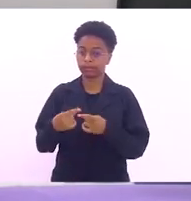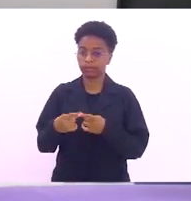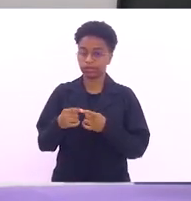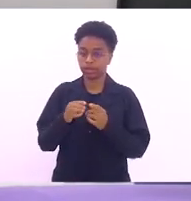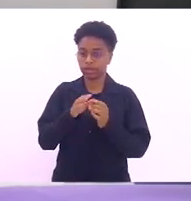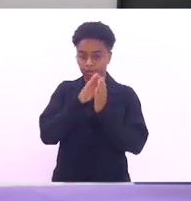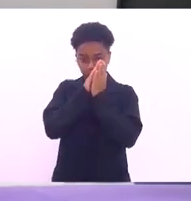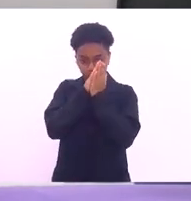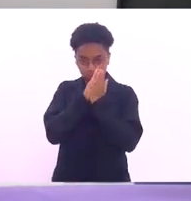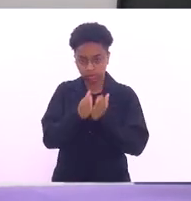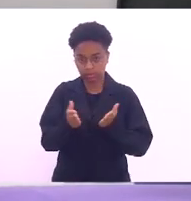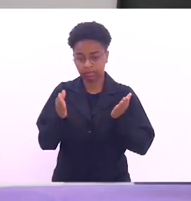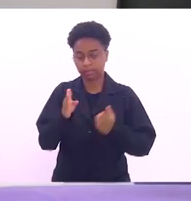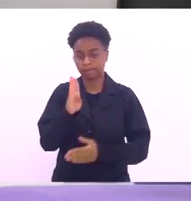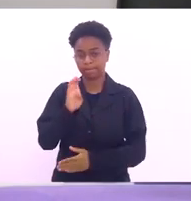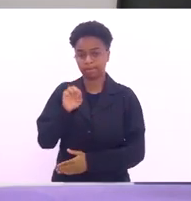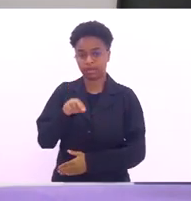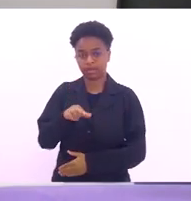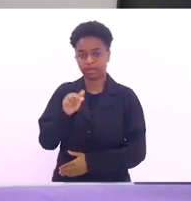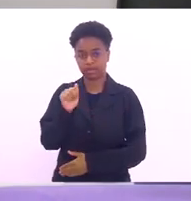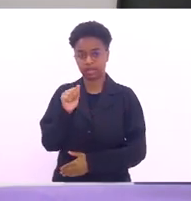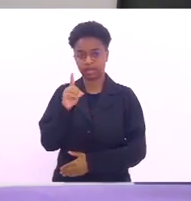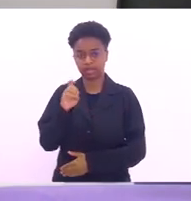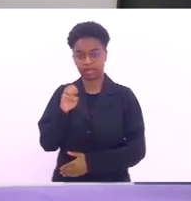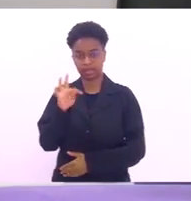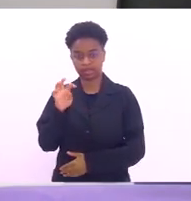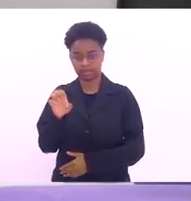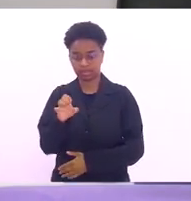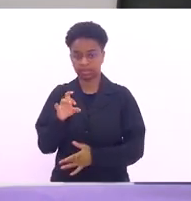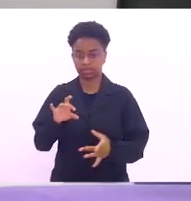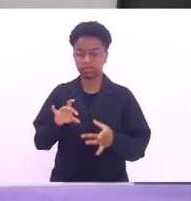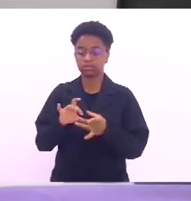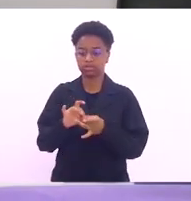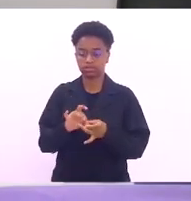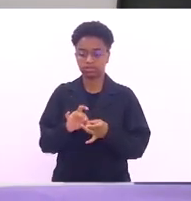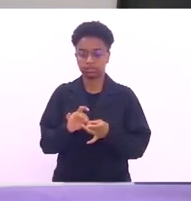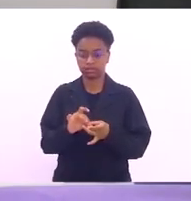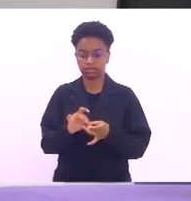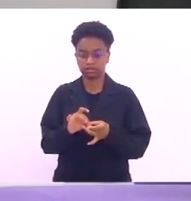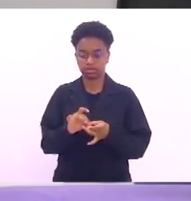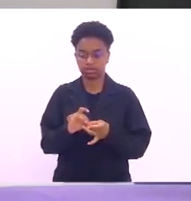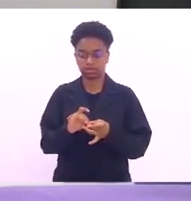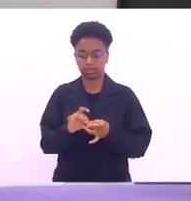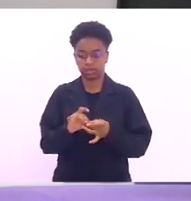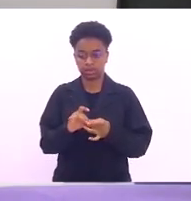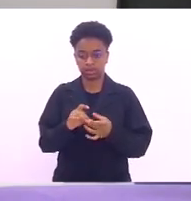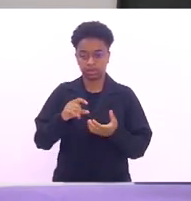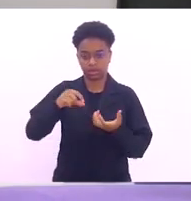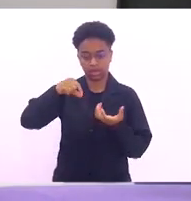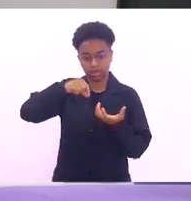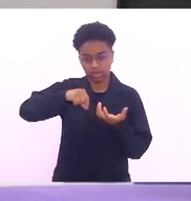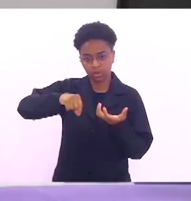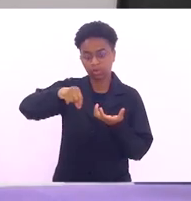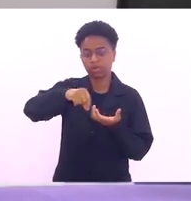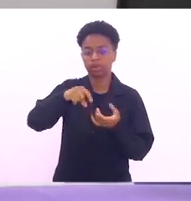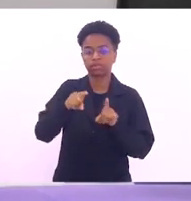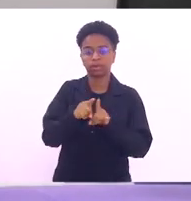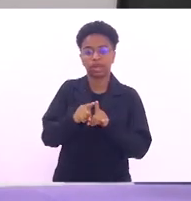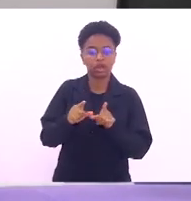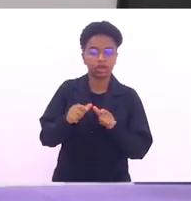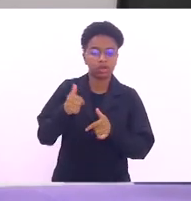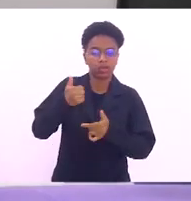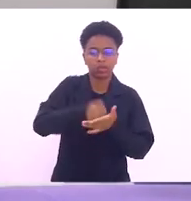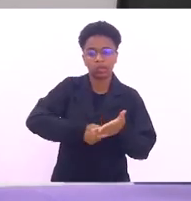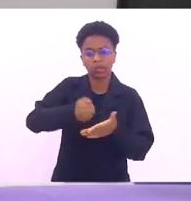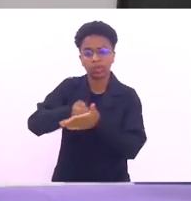diabete era uma quilombola uma lutadora ali pelos direitos da titulação da